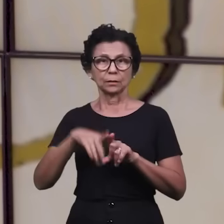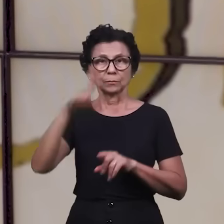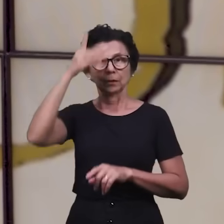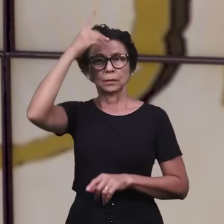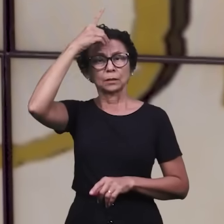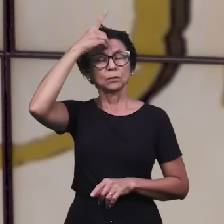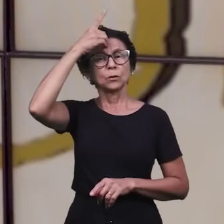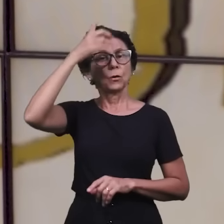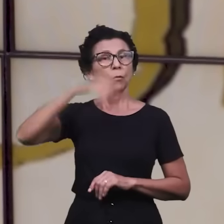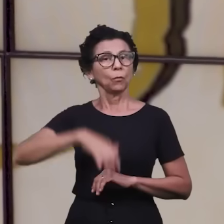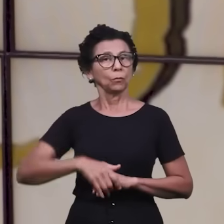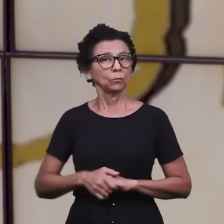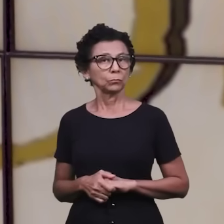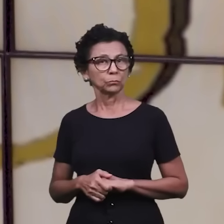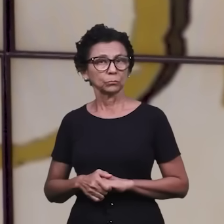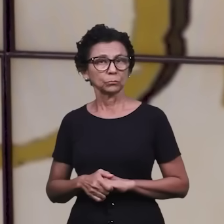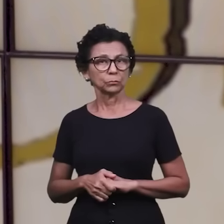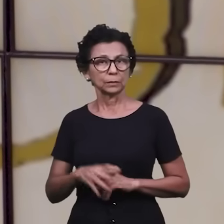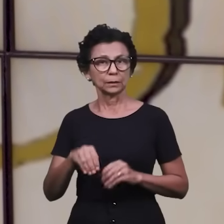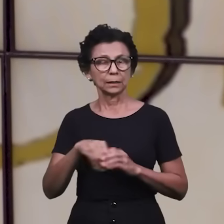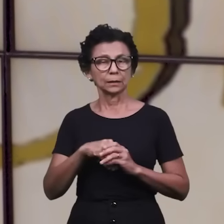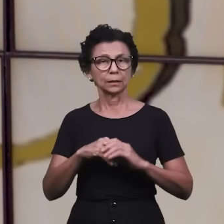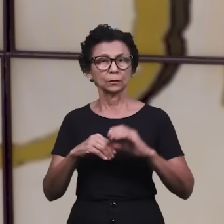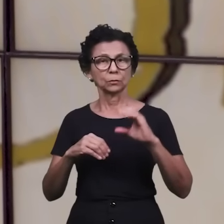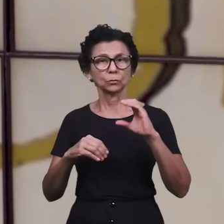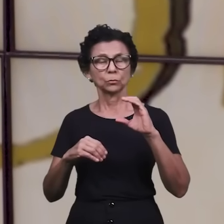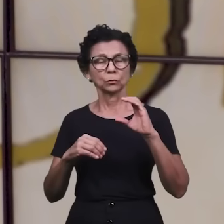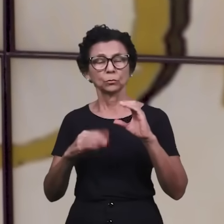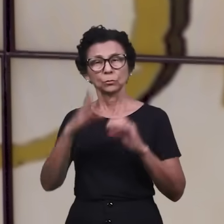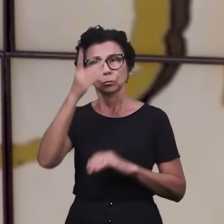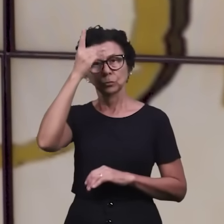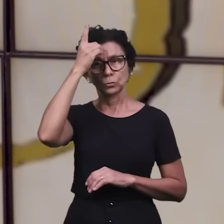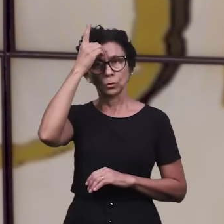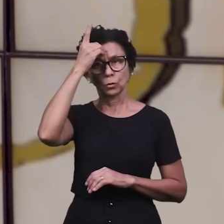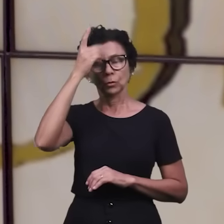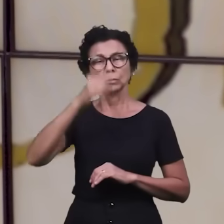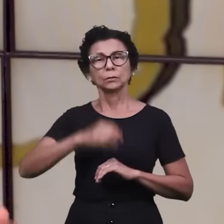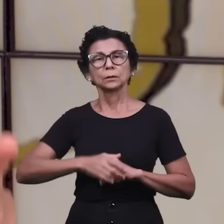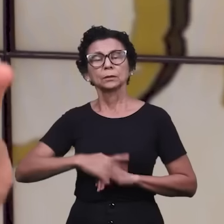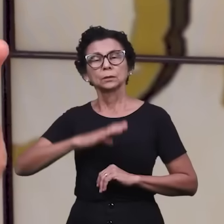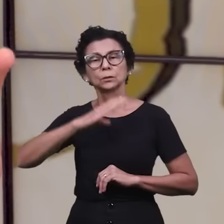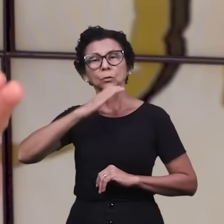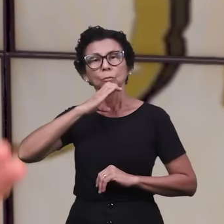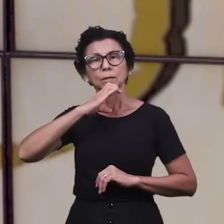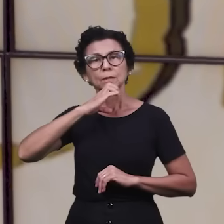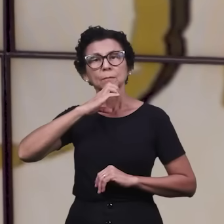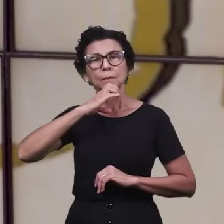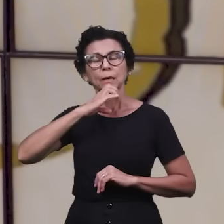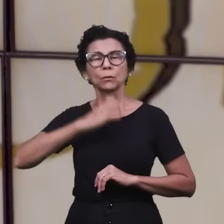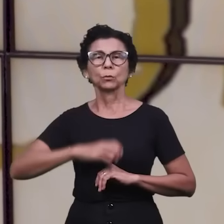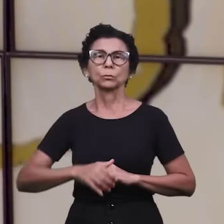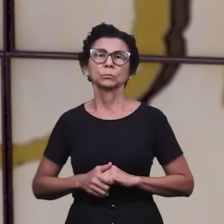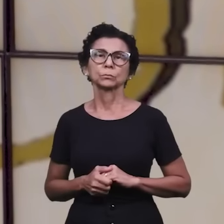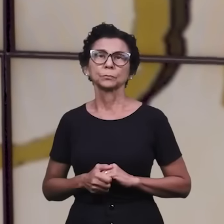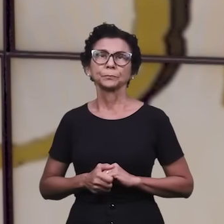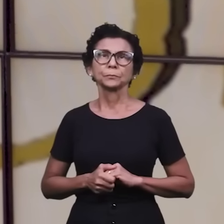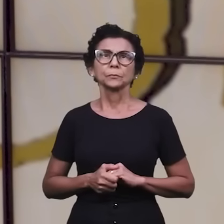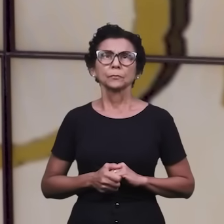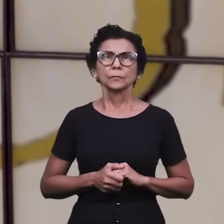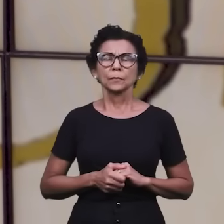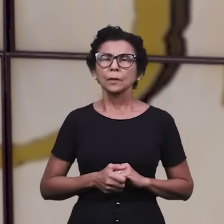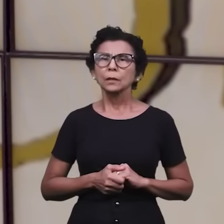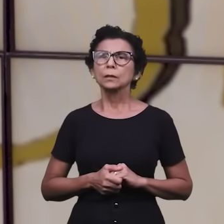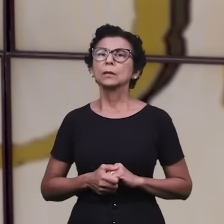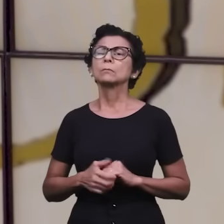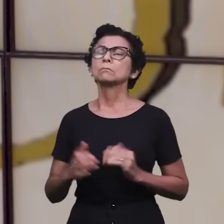inferior ao dom de ciência. Então o pastor, quando ele identifica no rebanho um irmão que está, entre aspas, destacando nos dons espirituais,